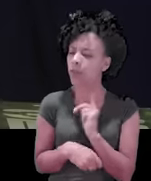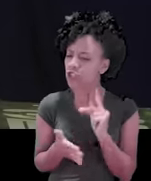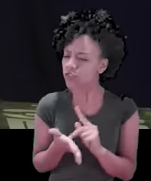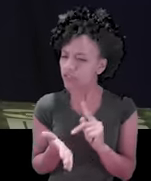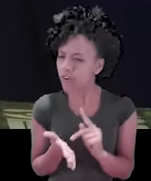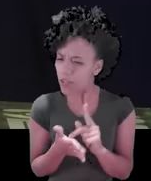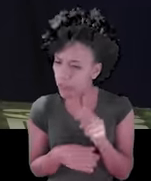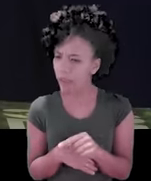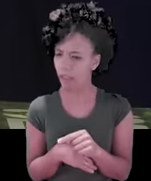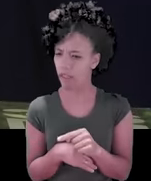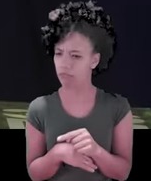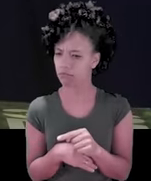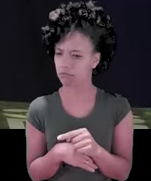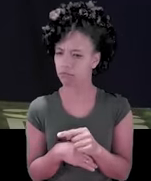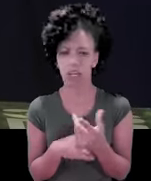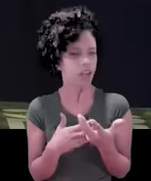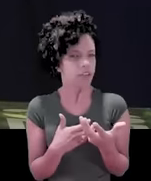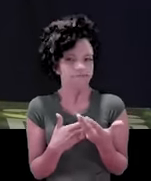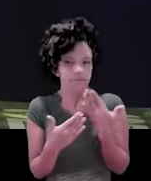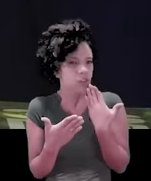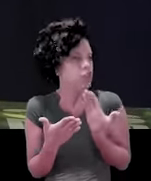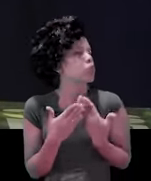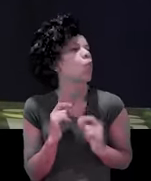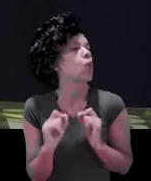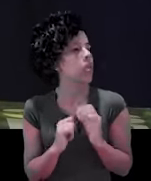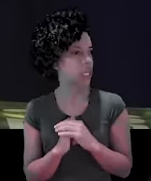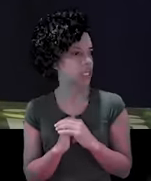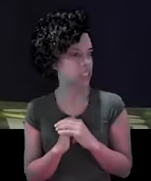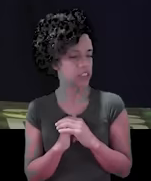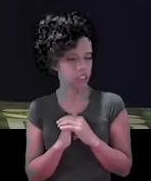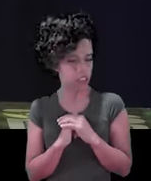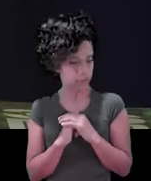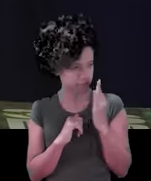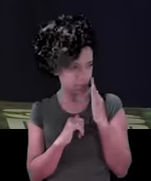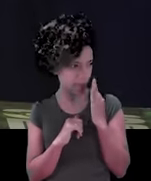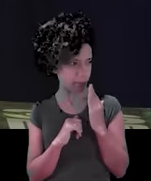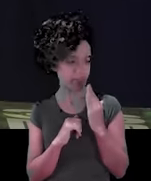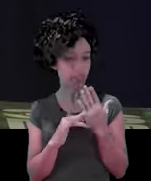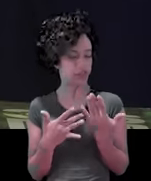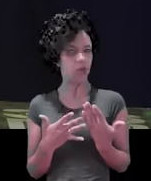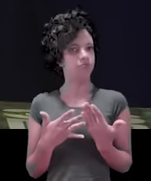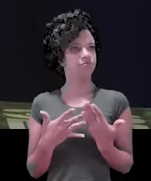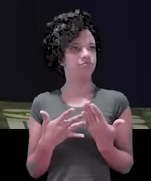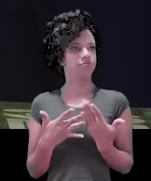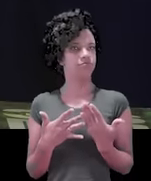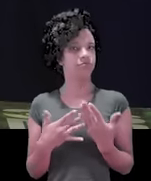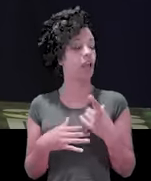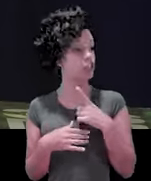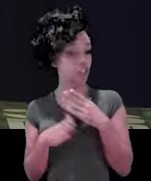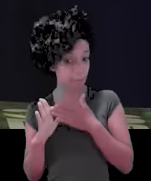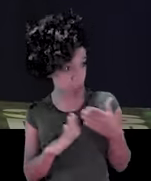o que que de fato é meu aquele tipo de UTI sabe então assim